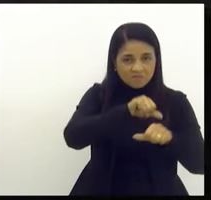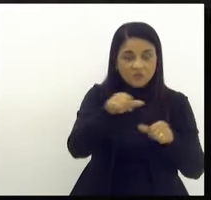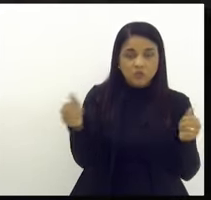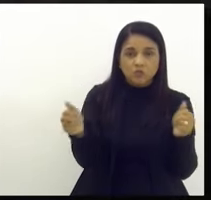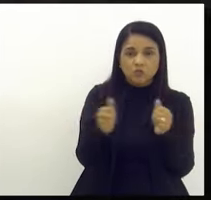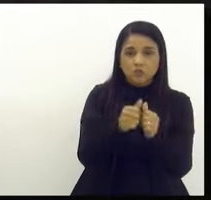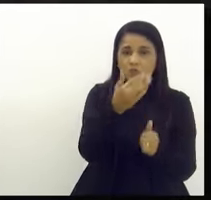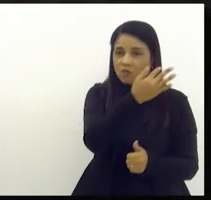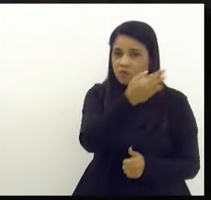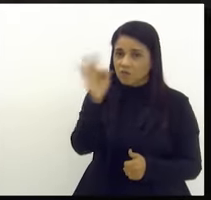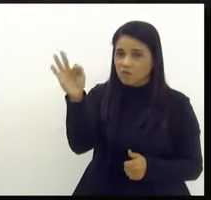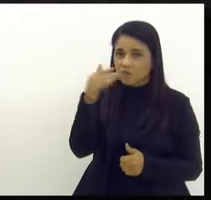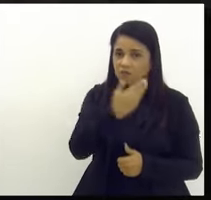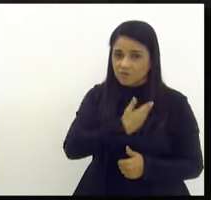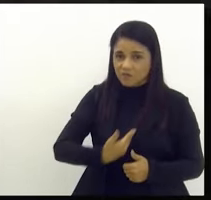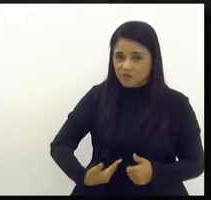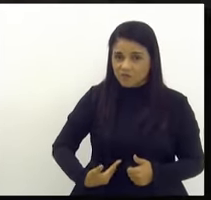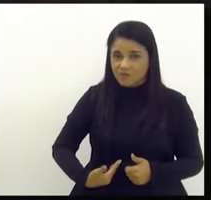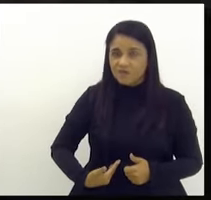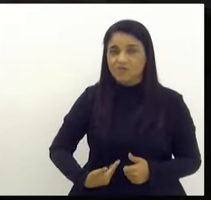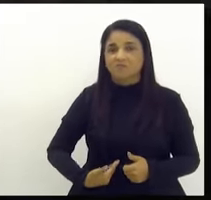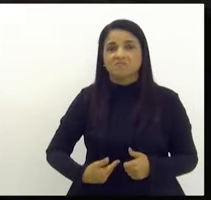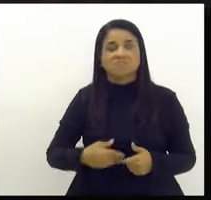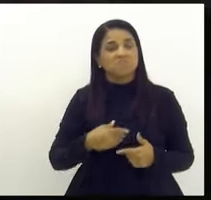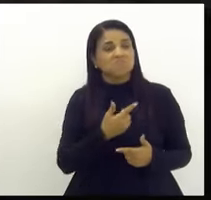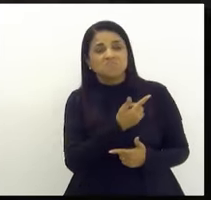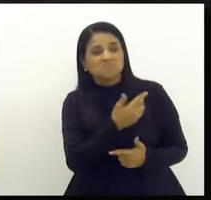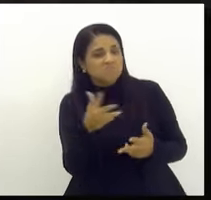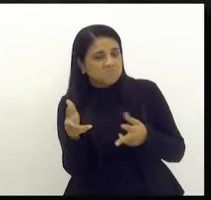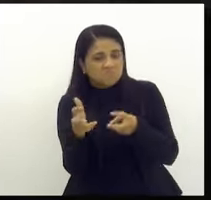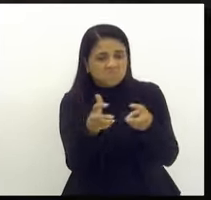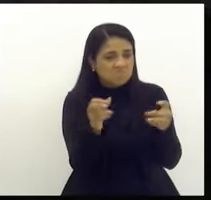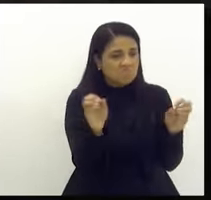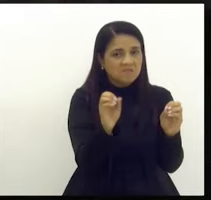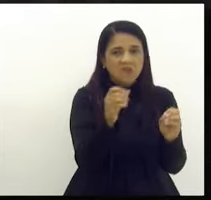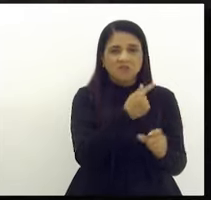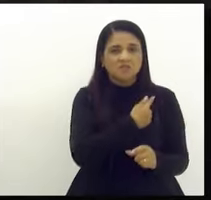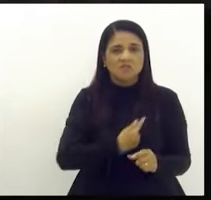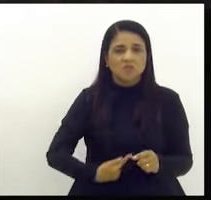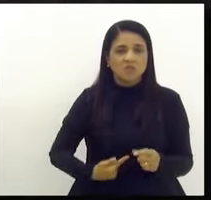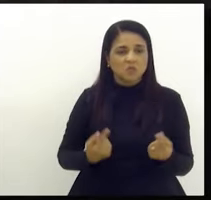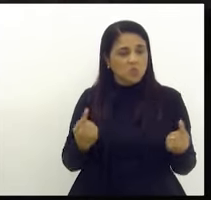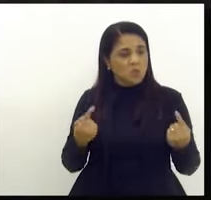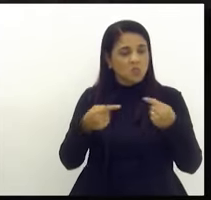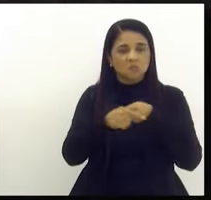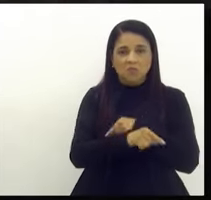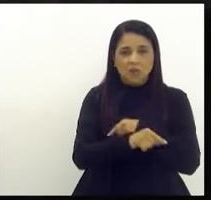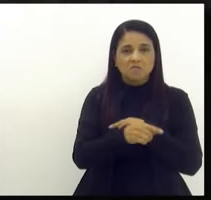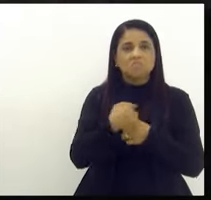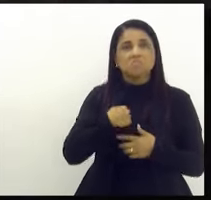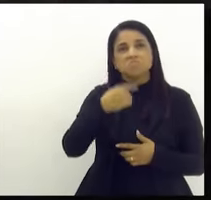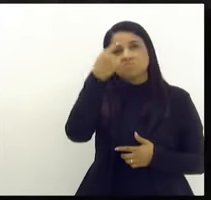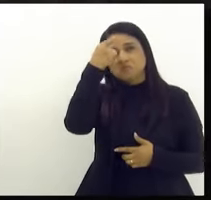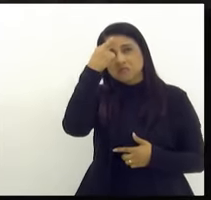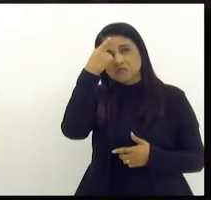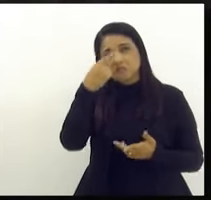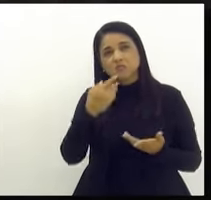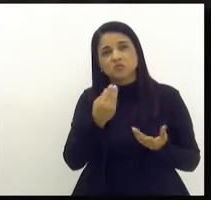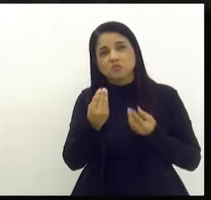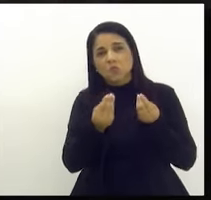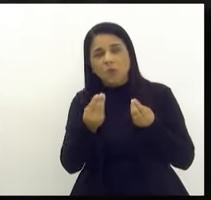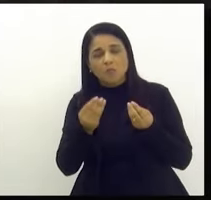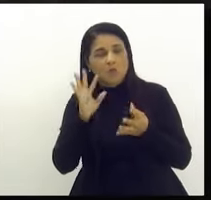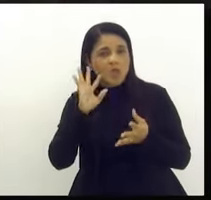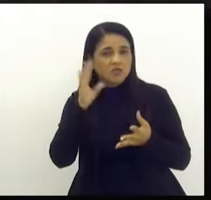federal Mas a gente não viu nenhum passo do governador nesse sentido pelo contrário poderíamos pensar em saídas do governo